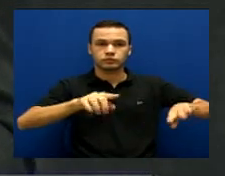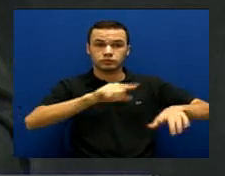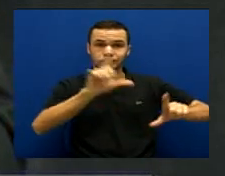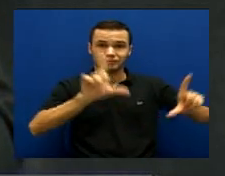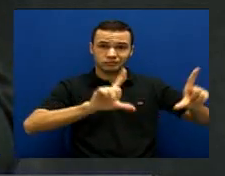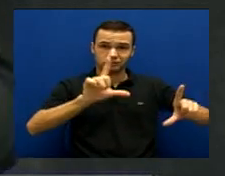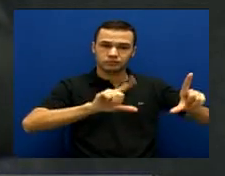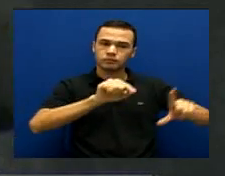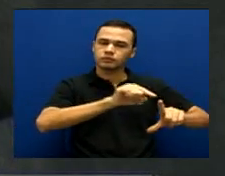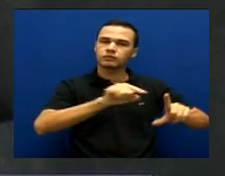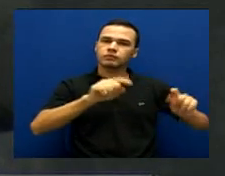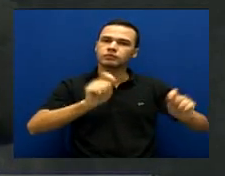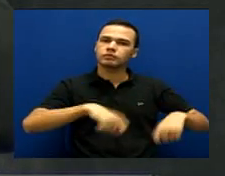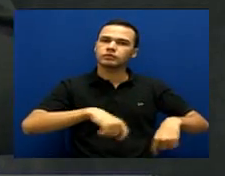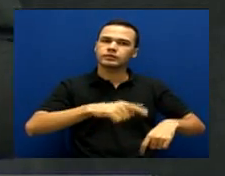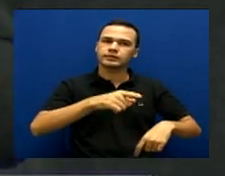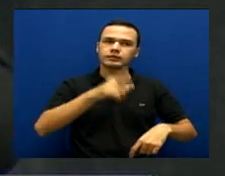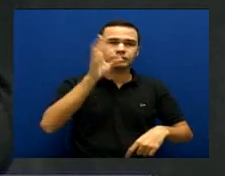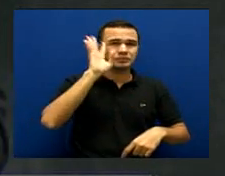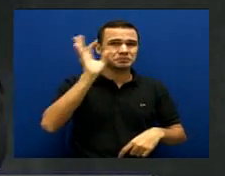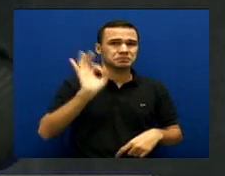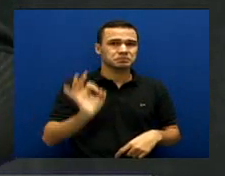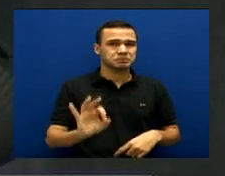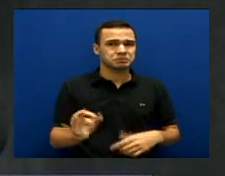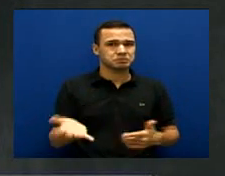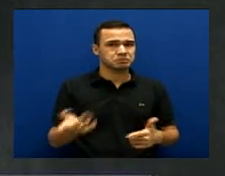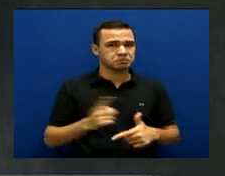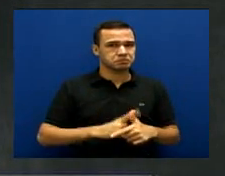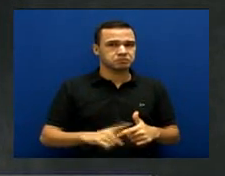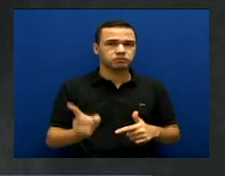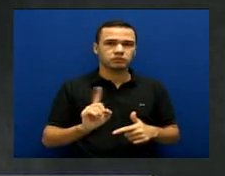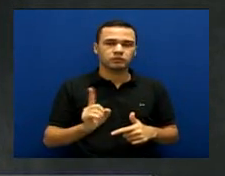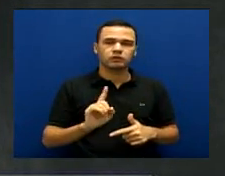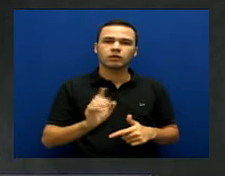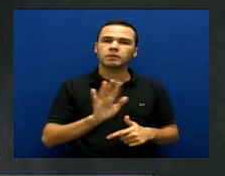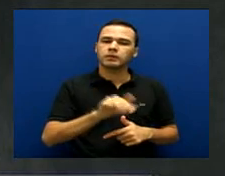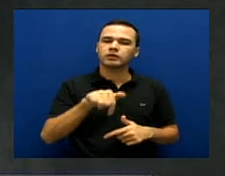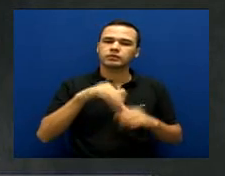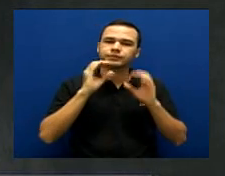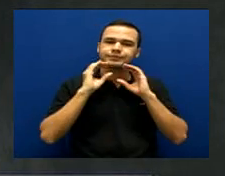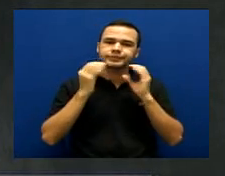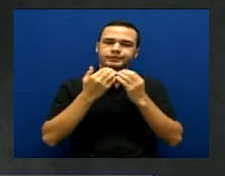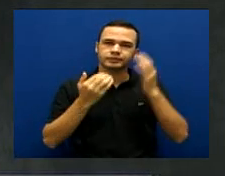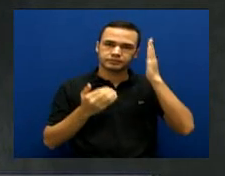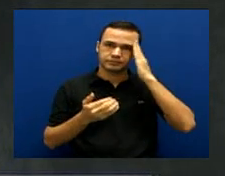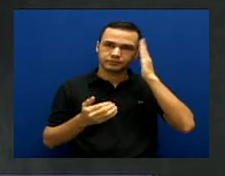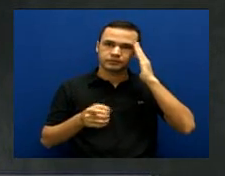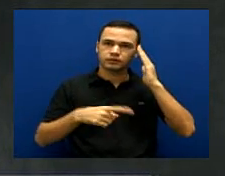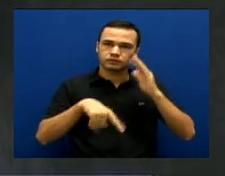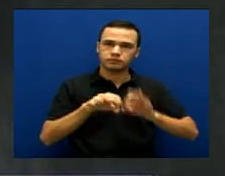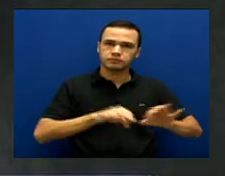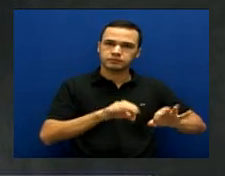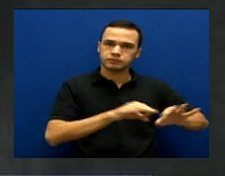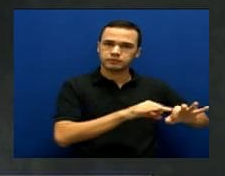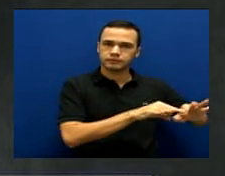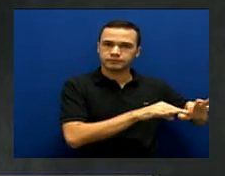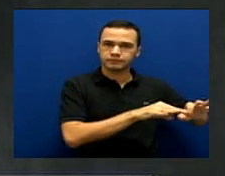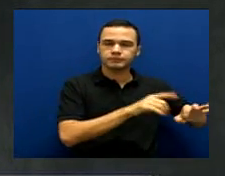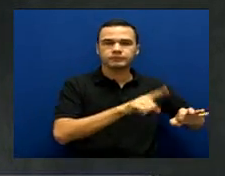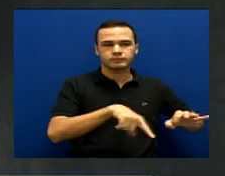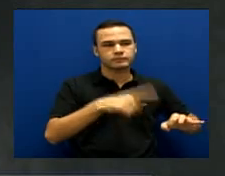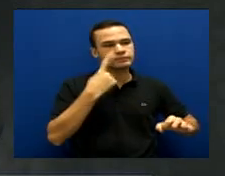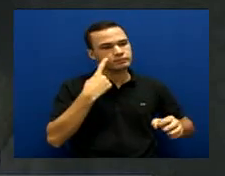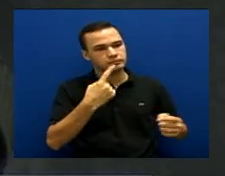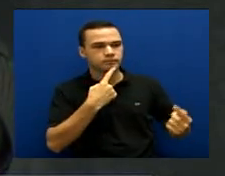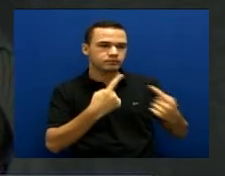podem nascer não tem entender toda a problemática mas essa casa está ciente e agente vai vai assim